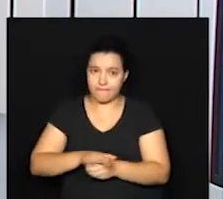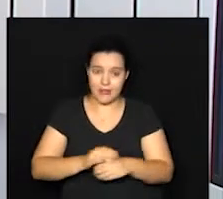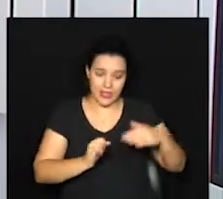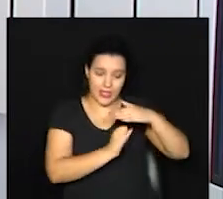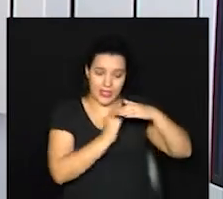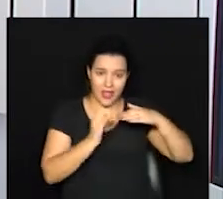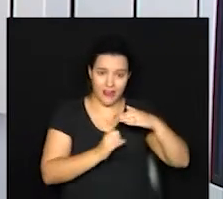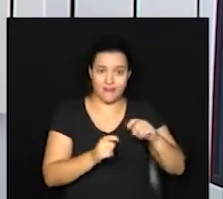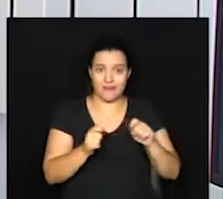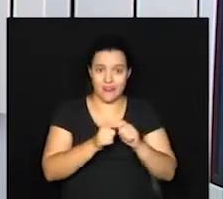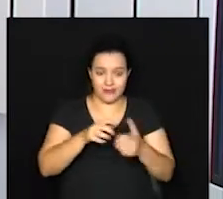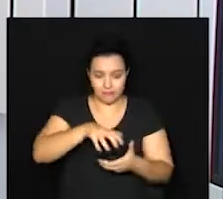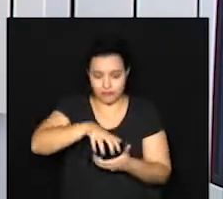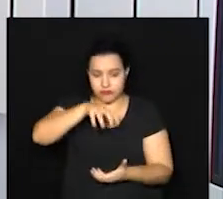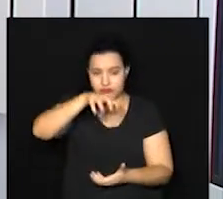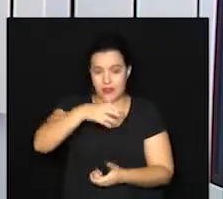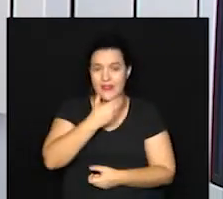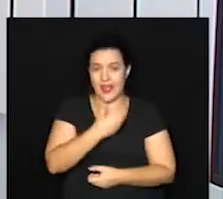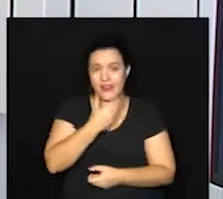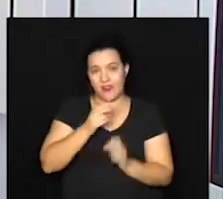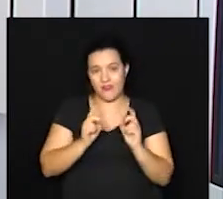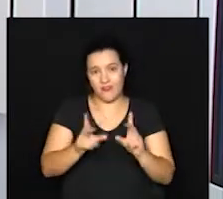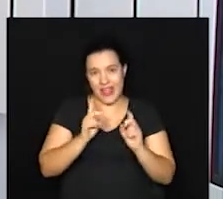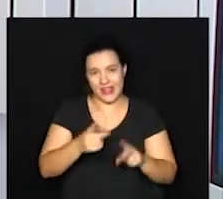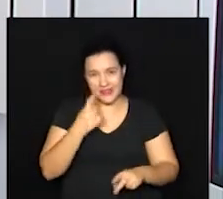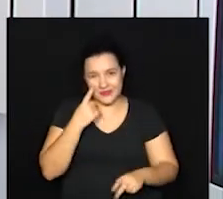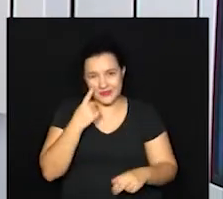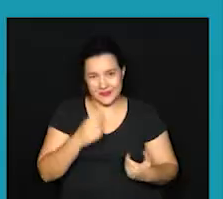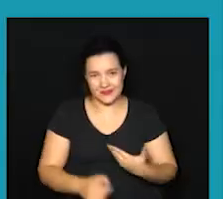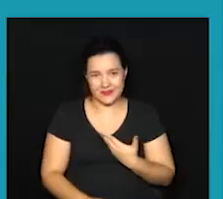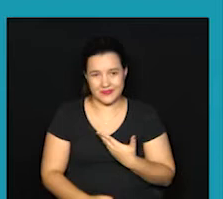vendas de panetone. Olha só.